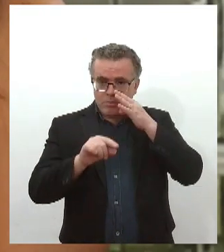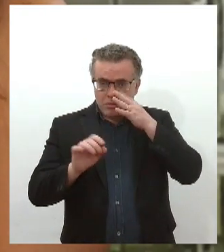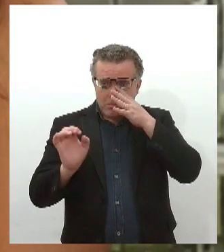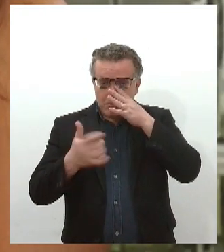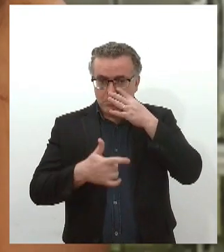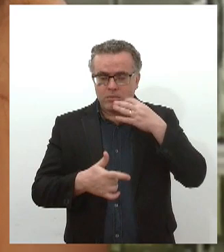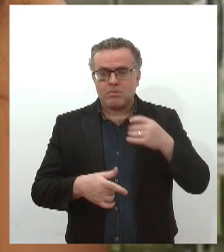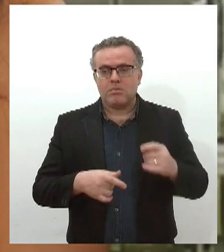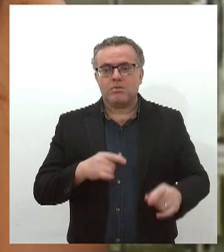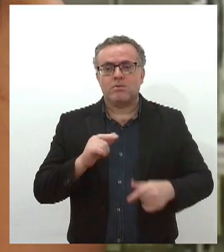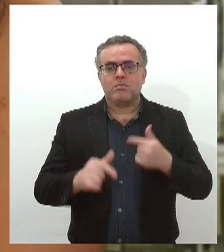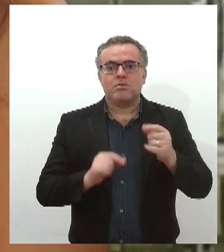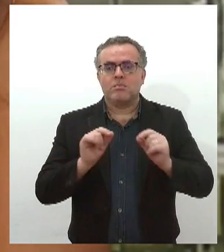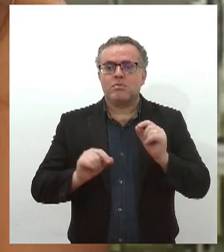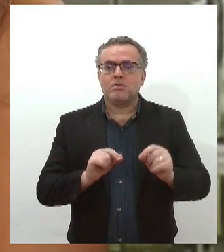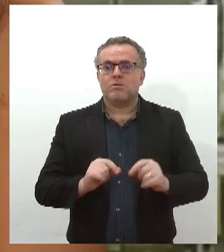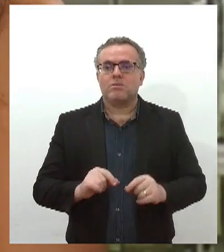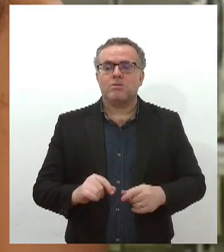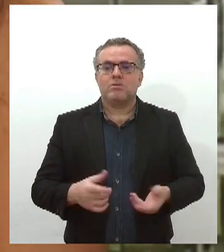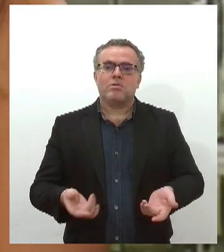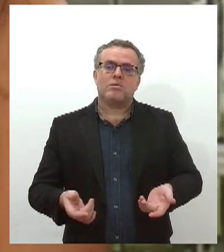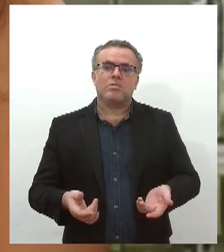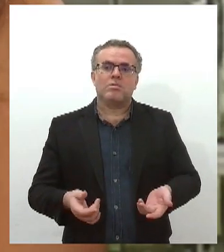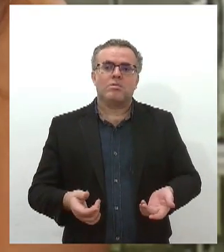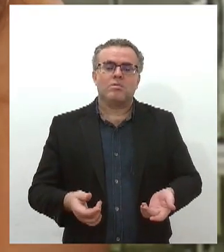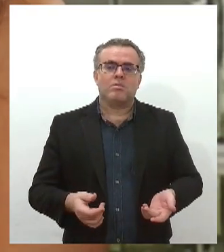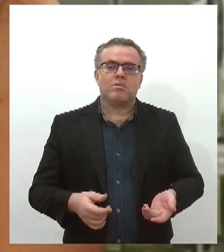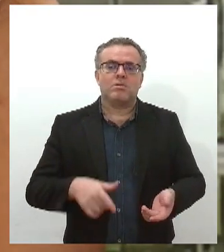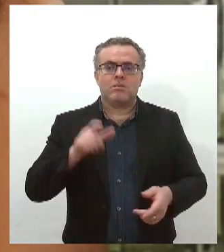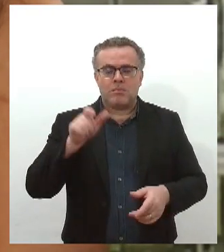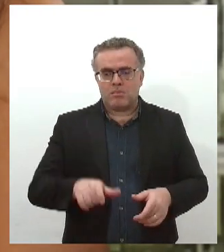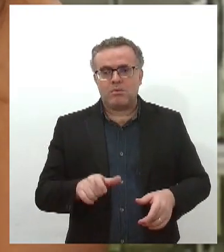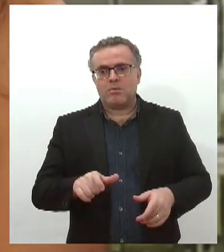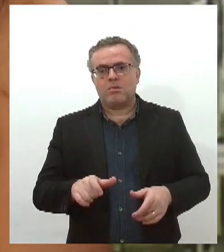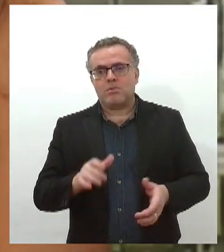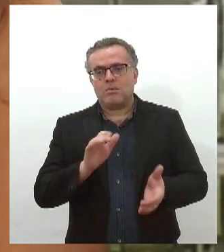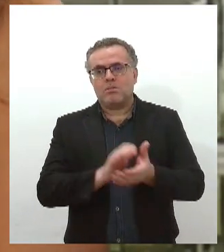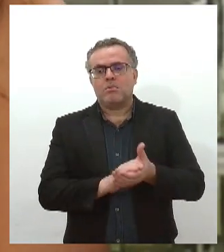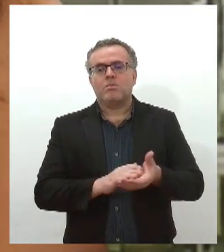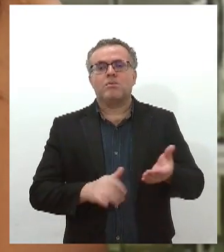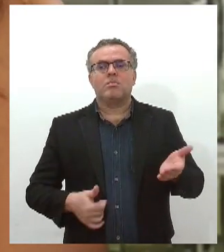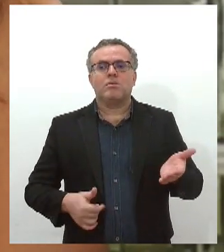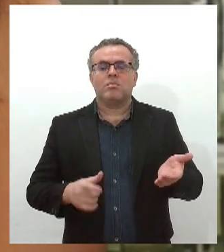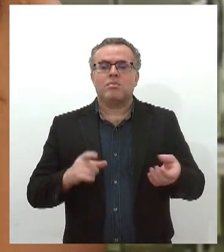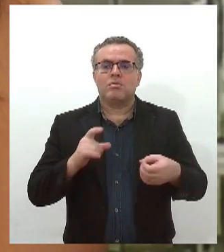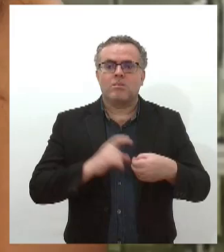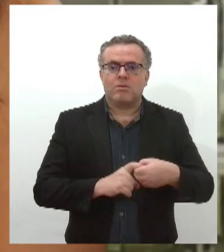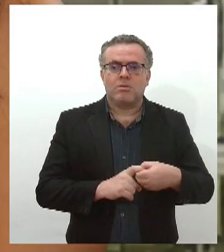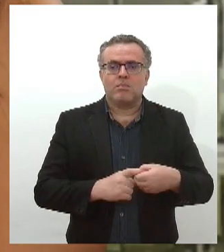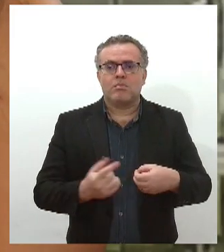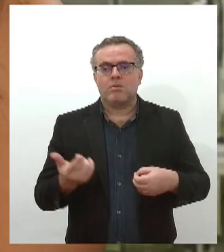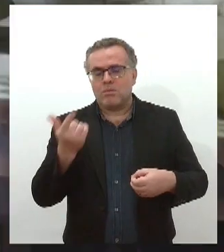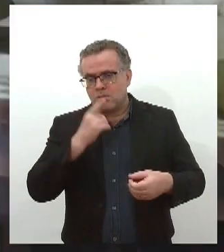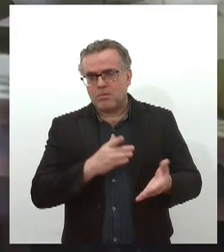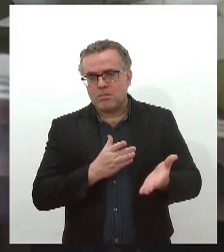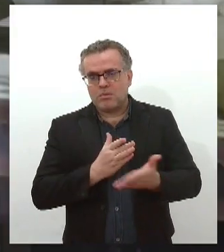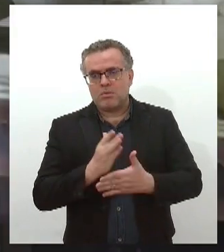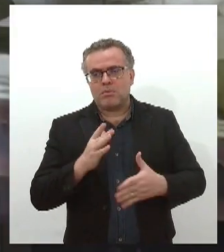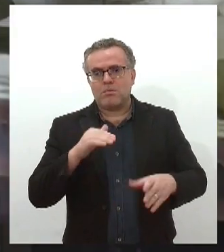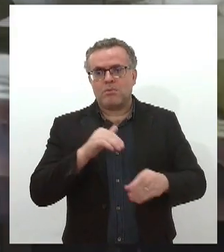era fundador do Partido Trabalhista Brasileiro. E aí ela se filiou e conseguiu vencer as eleições, né? Com 33